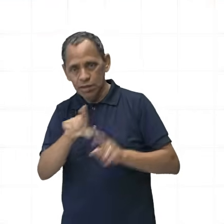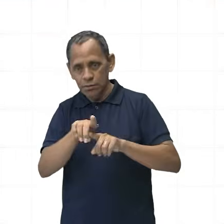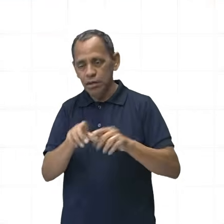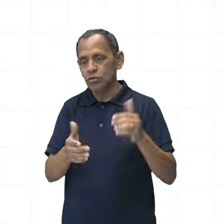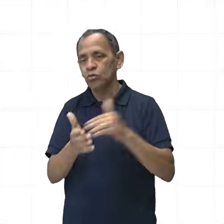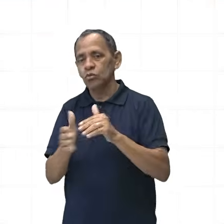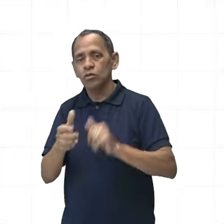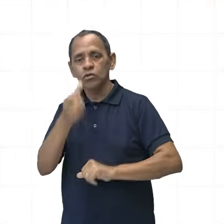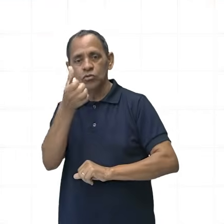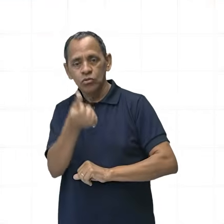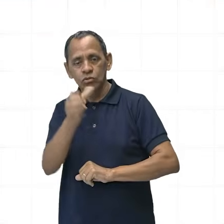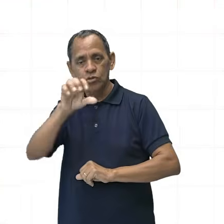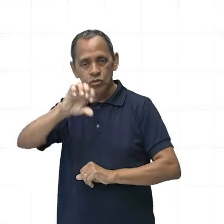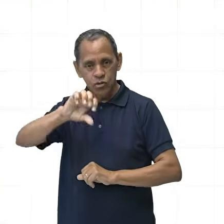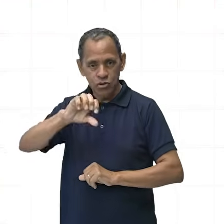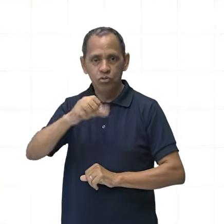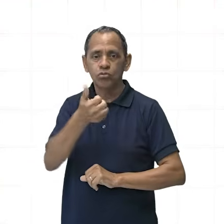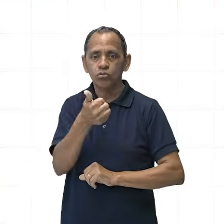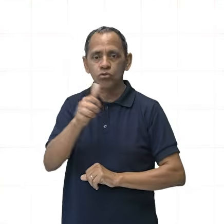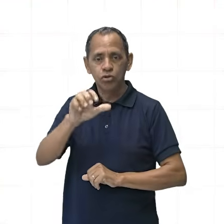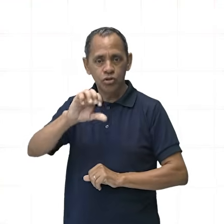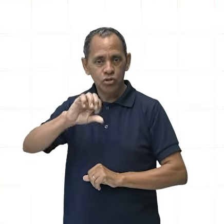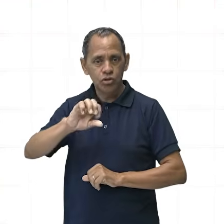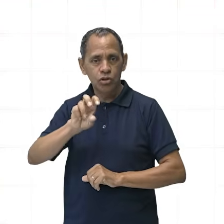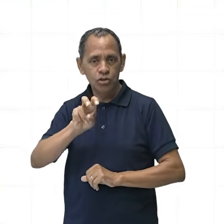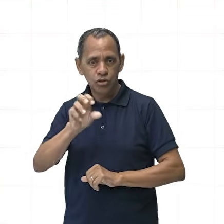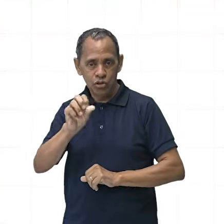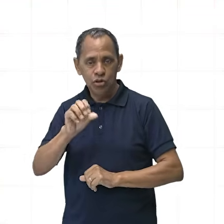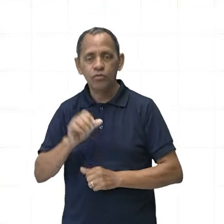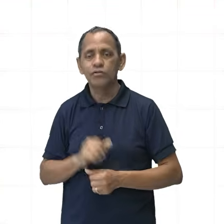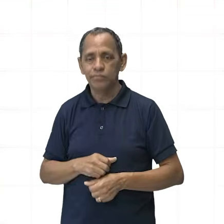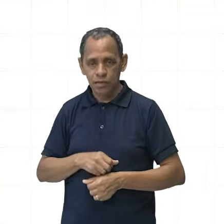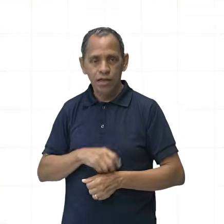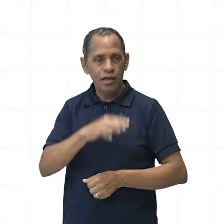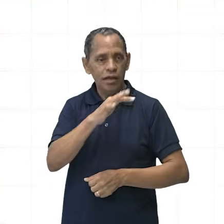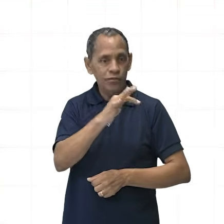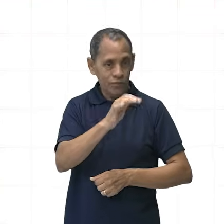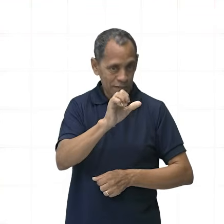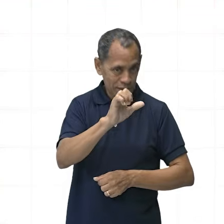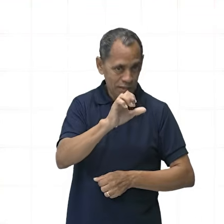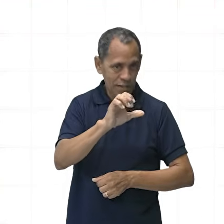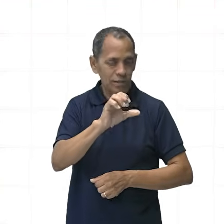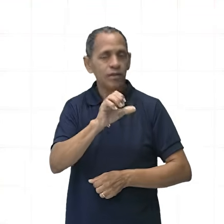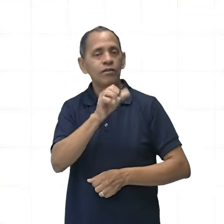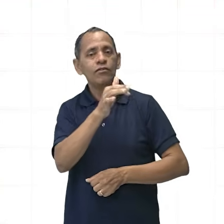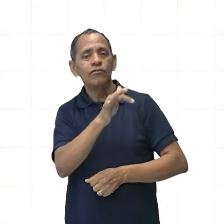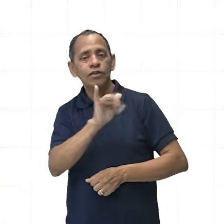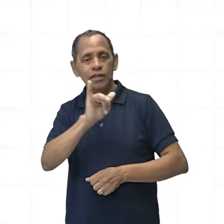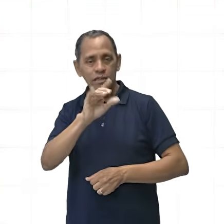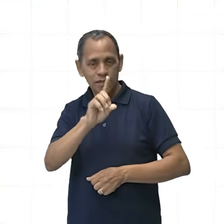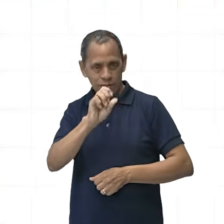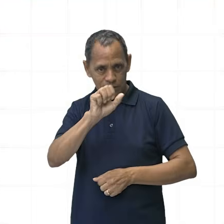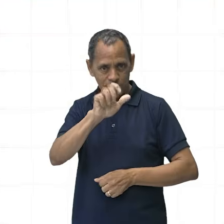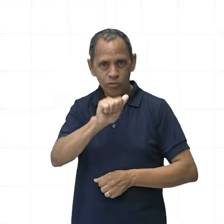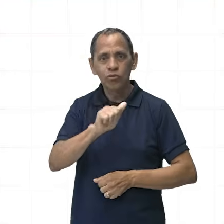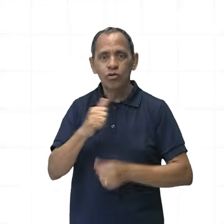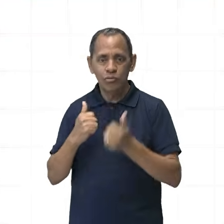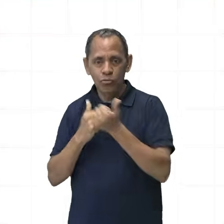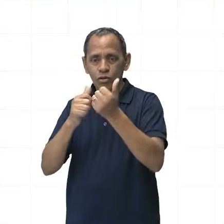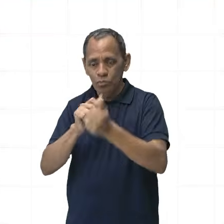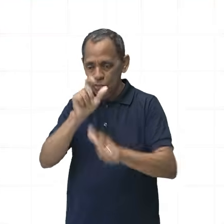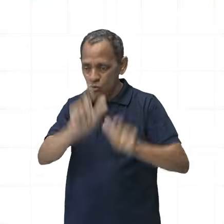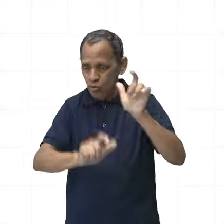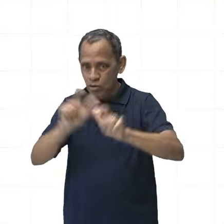entre 1956 e 1959. Fidel Castro obteve apoio popular.